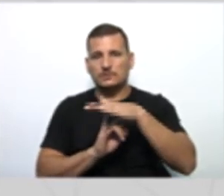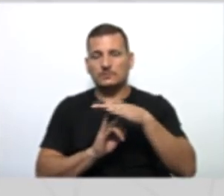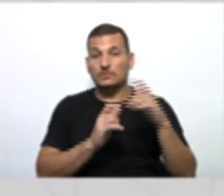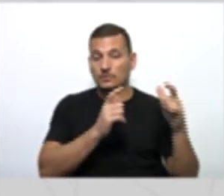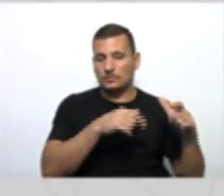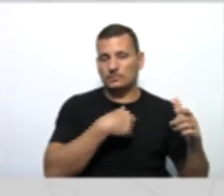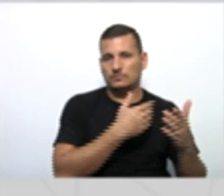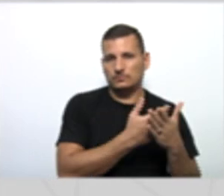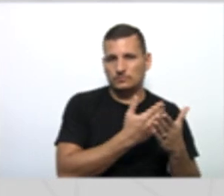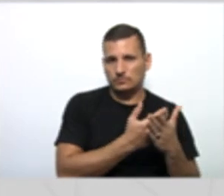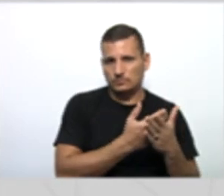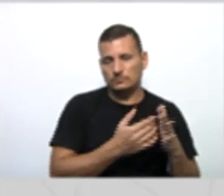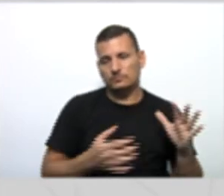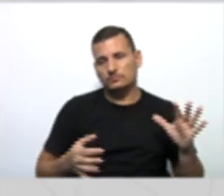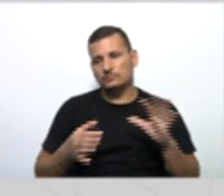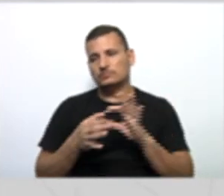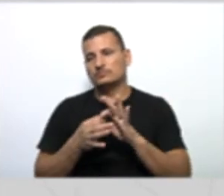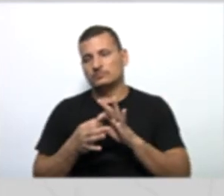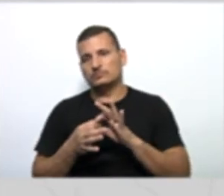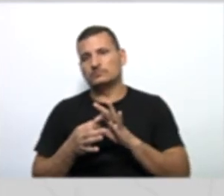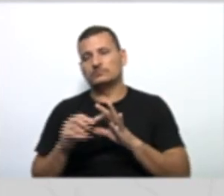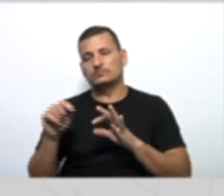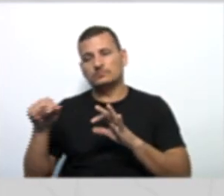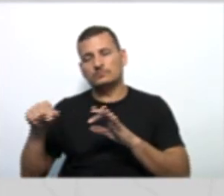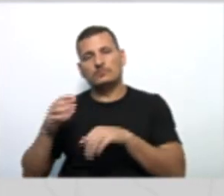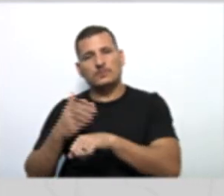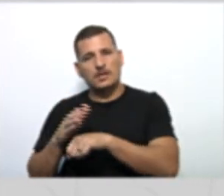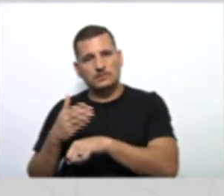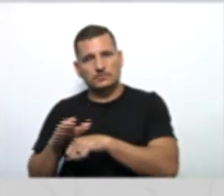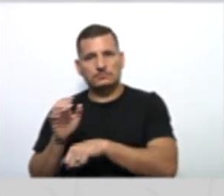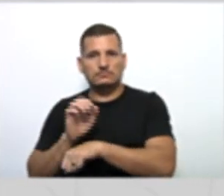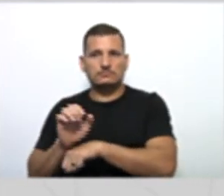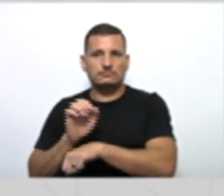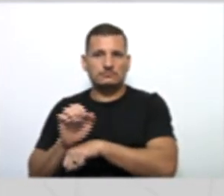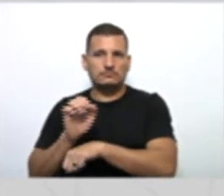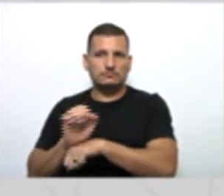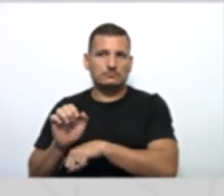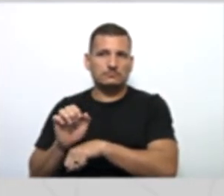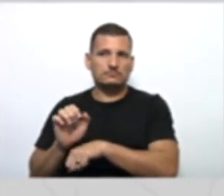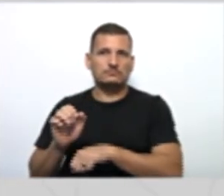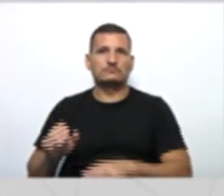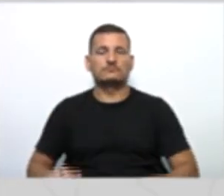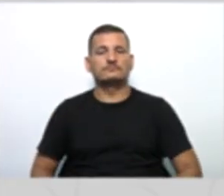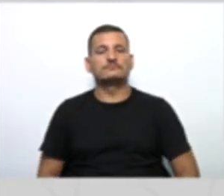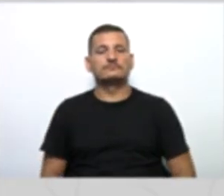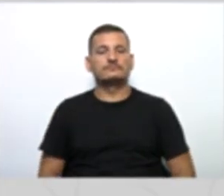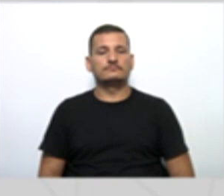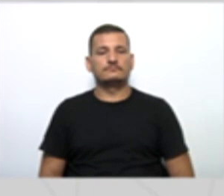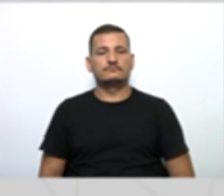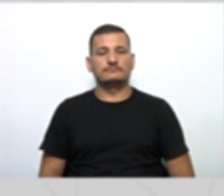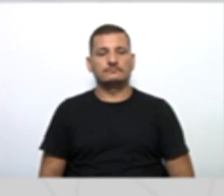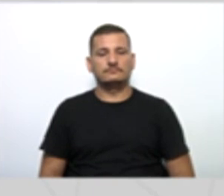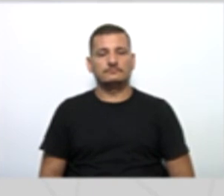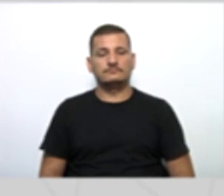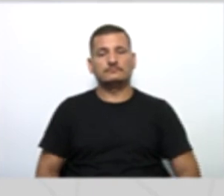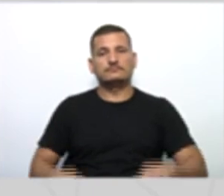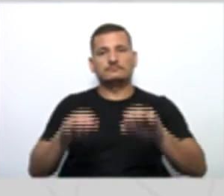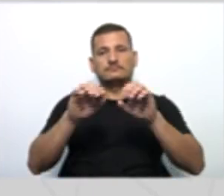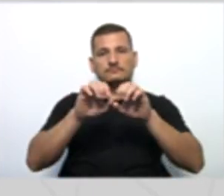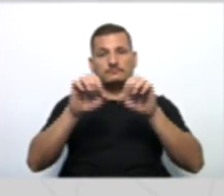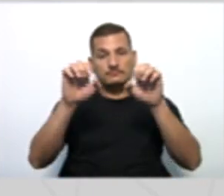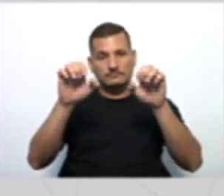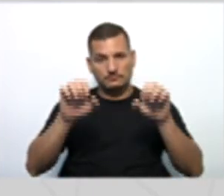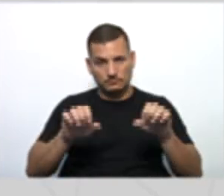estudo, com os conteúdos que eu estou, com a prática que eu vivenciei lá naquela instituição. Esses são os